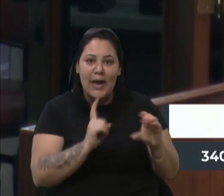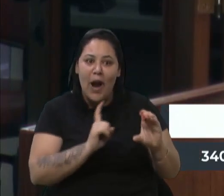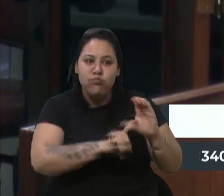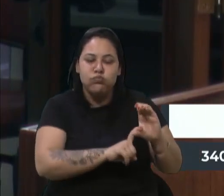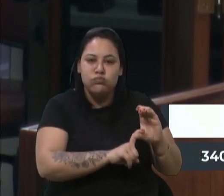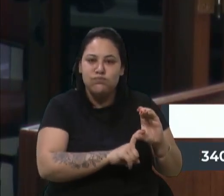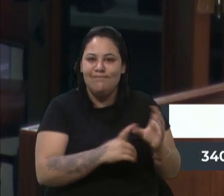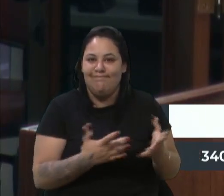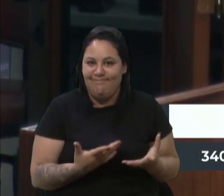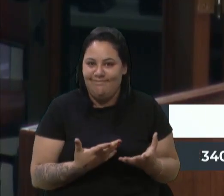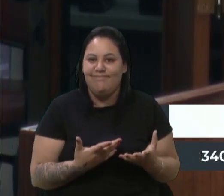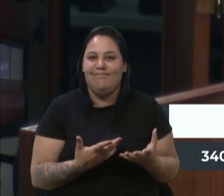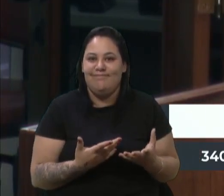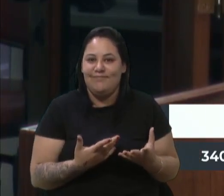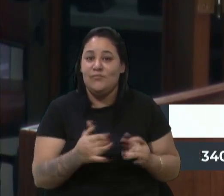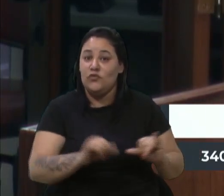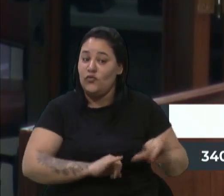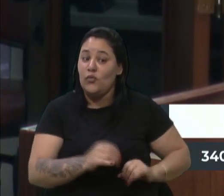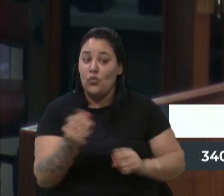eles.